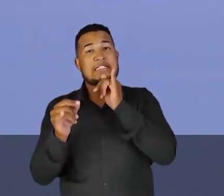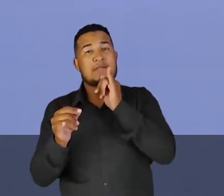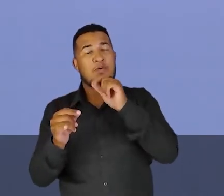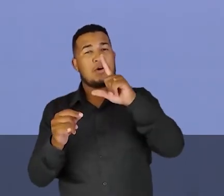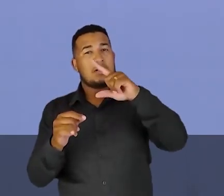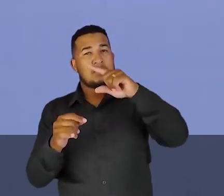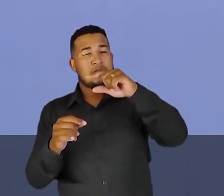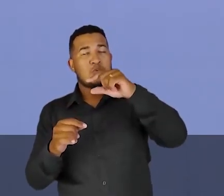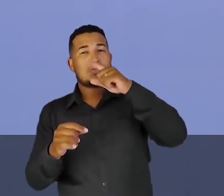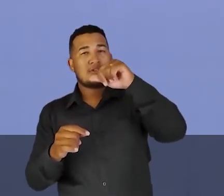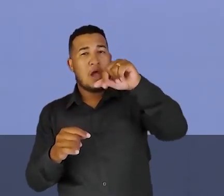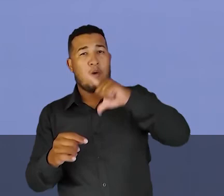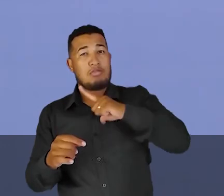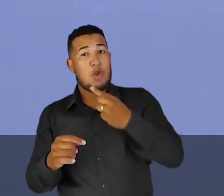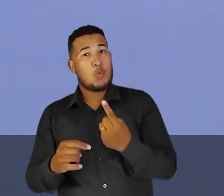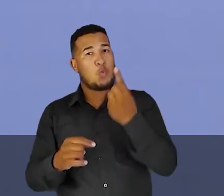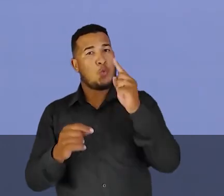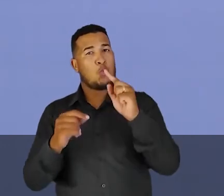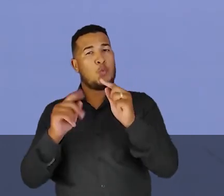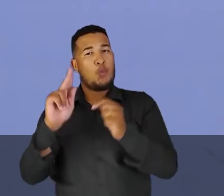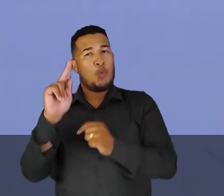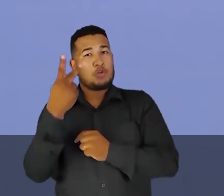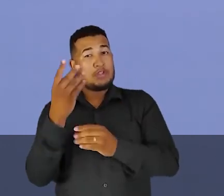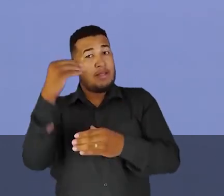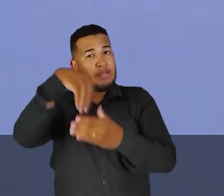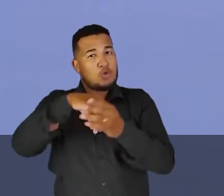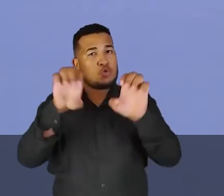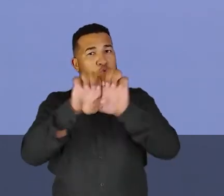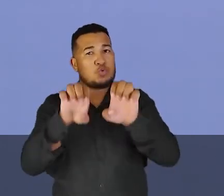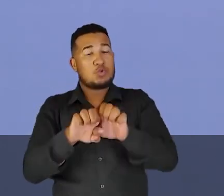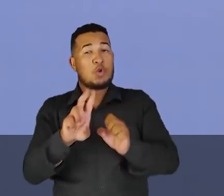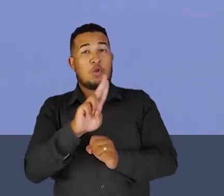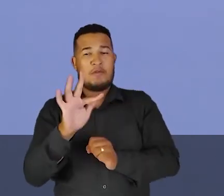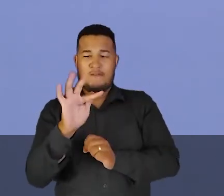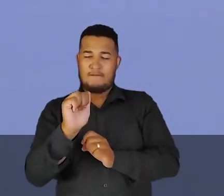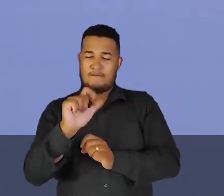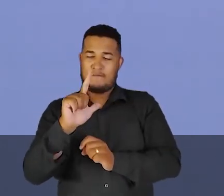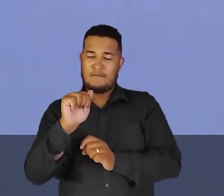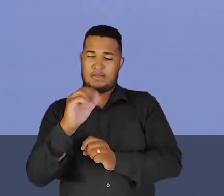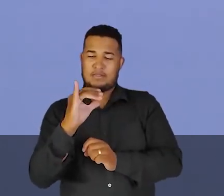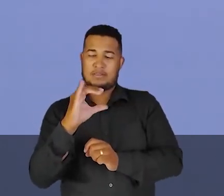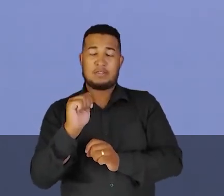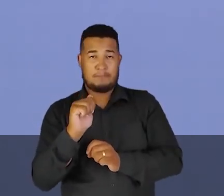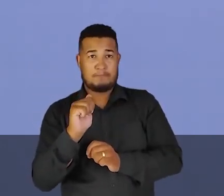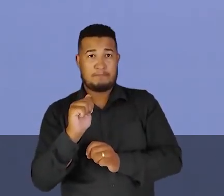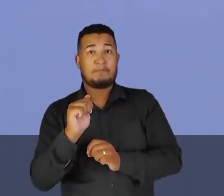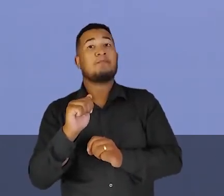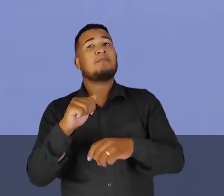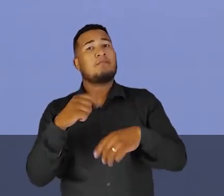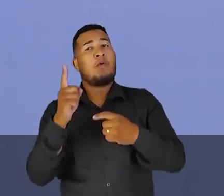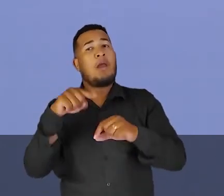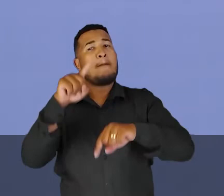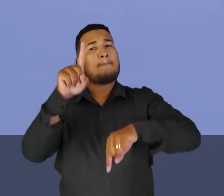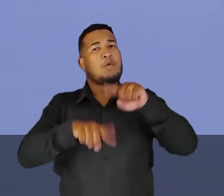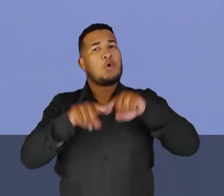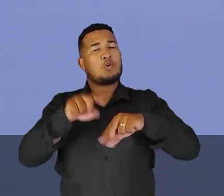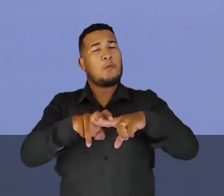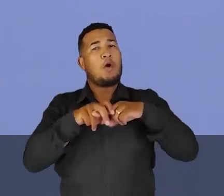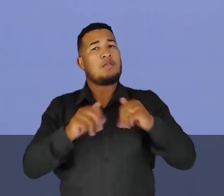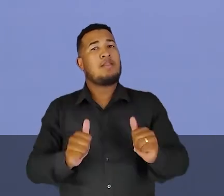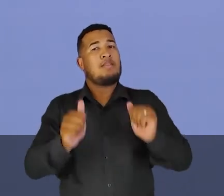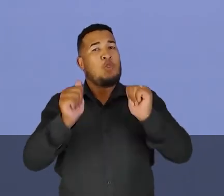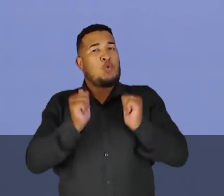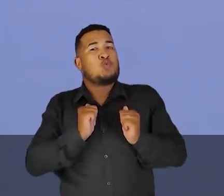um hidrogênio dentro da estrutura, ele é classificado como sal ácido. Esse sal, então, ele é um produto de uma